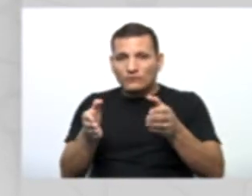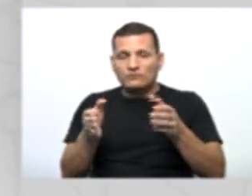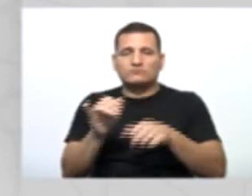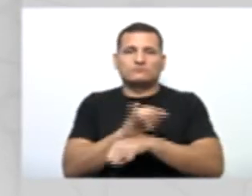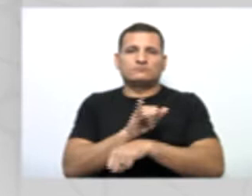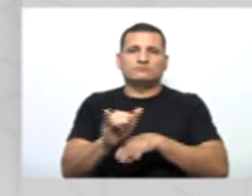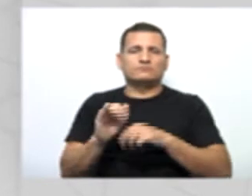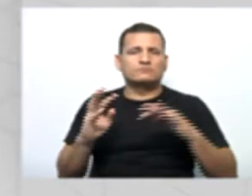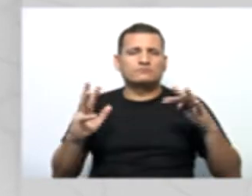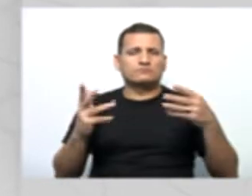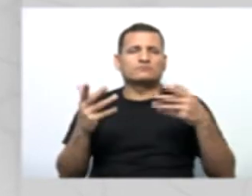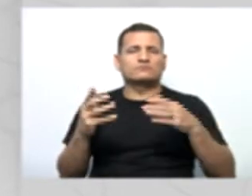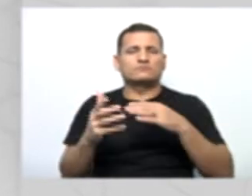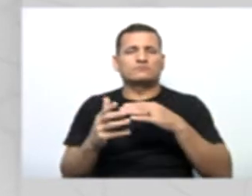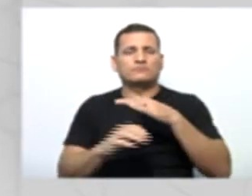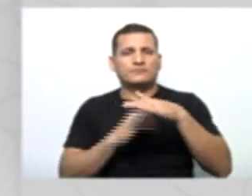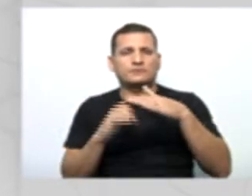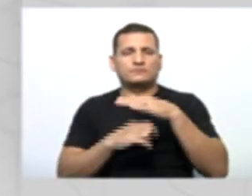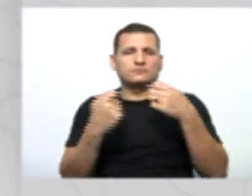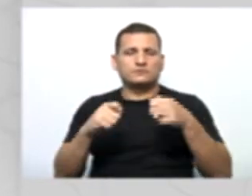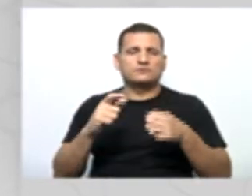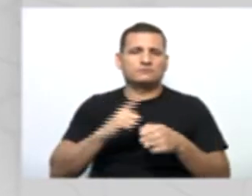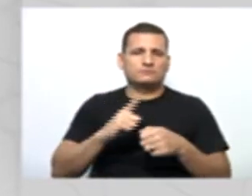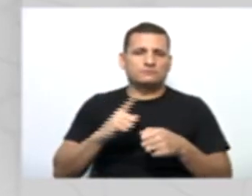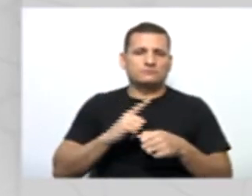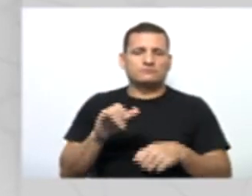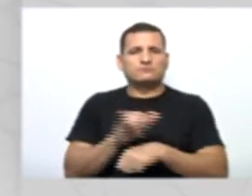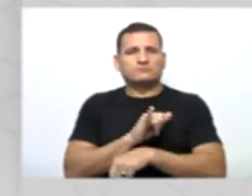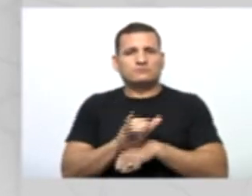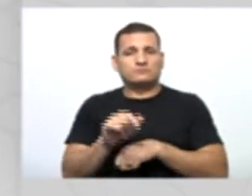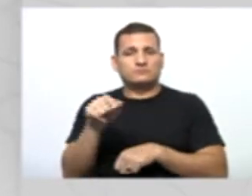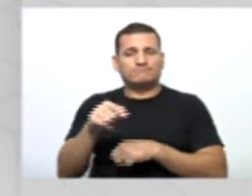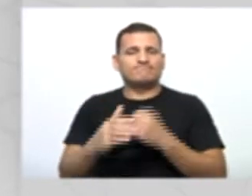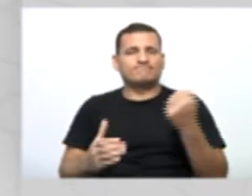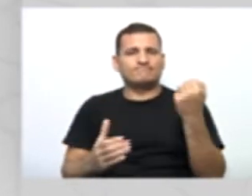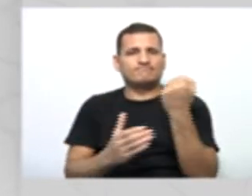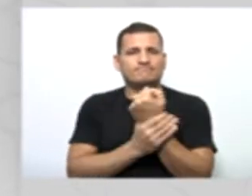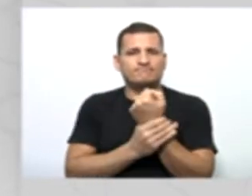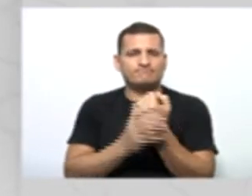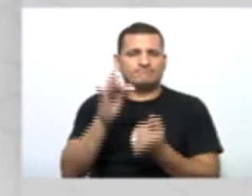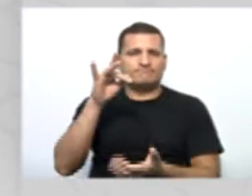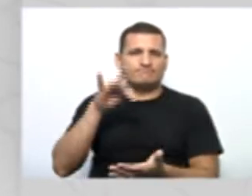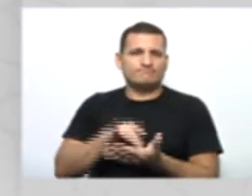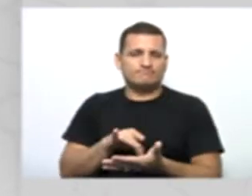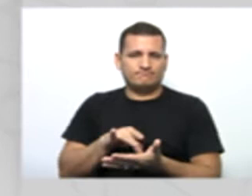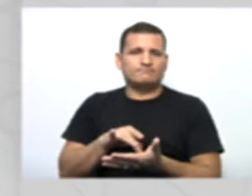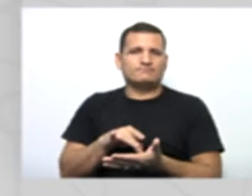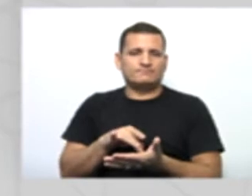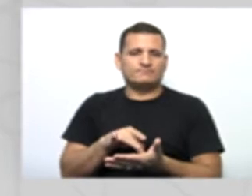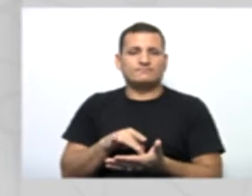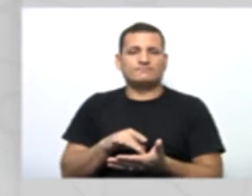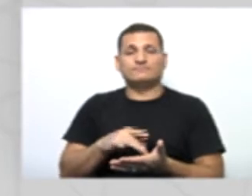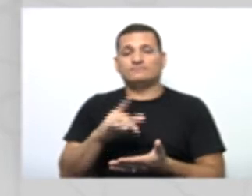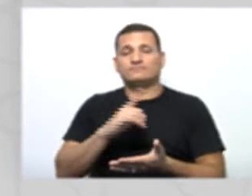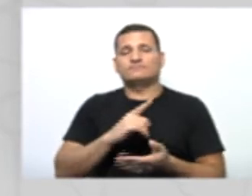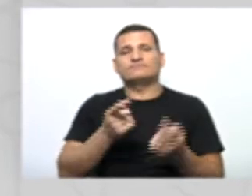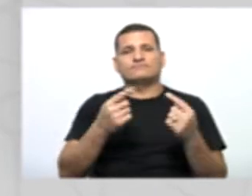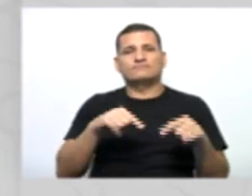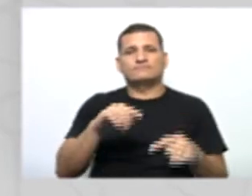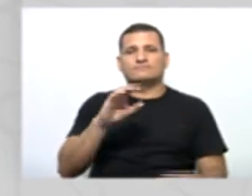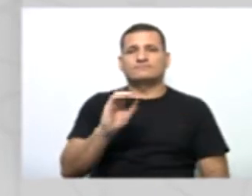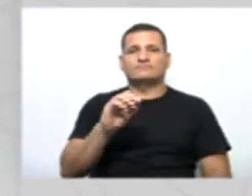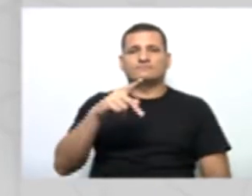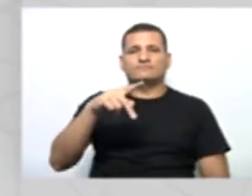ter uma estratégia para que ela possa se manter, para que ela possa se consolidar no mercado. E nós temos o nível